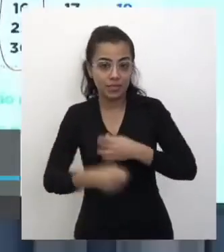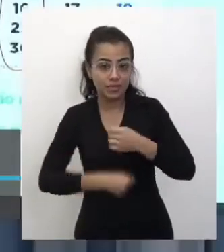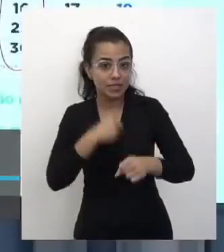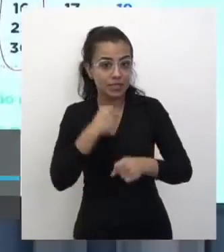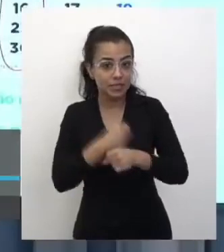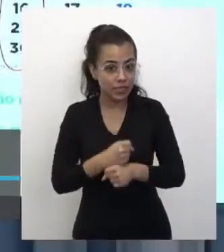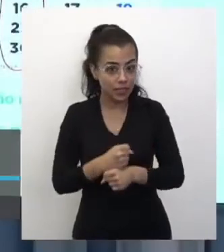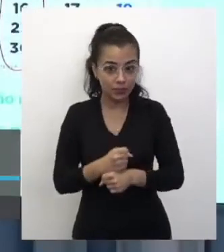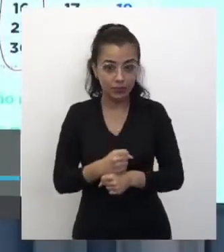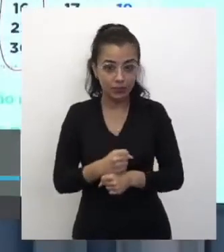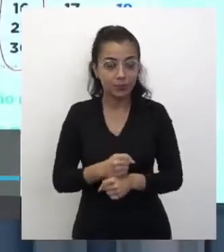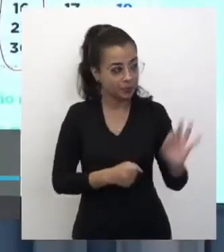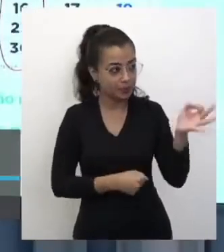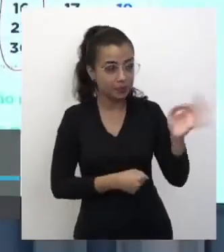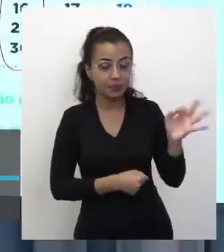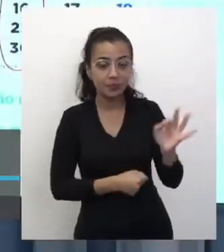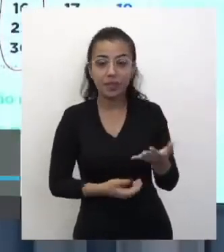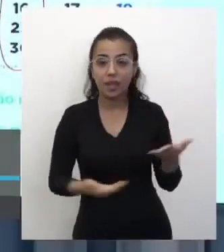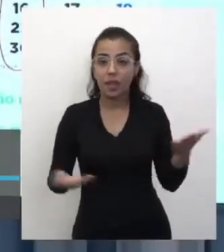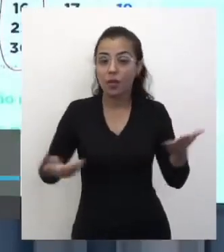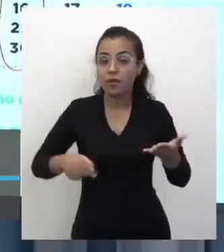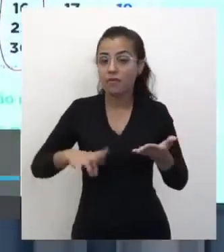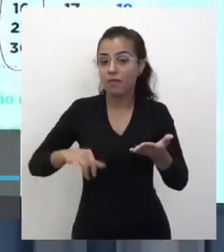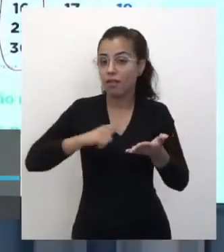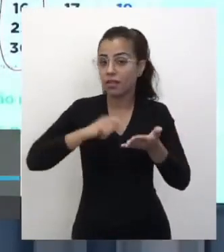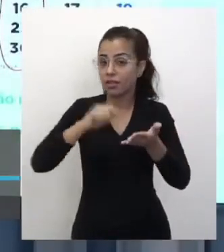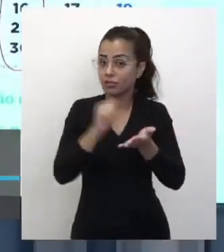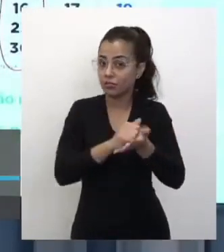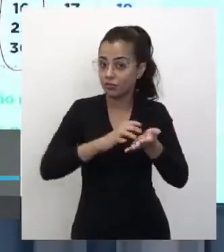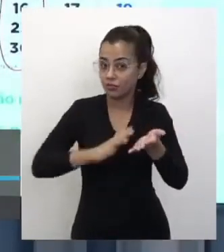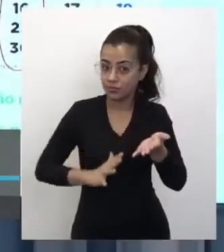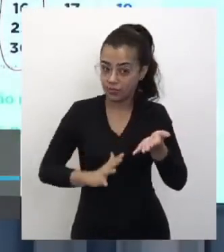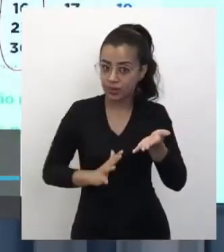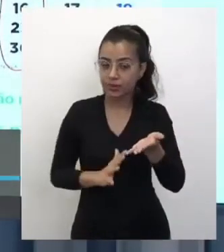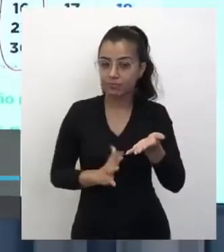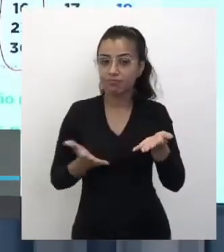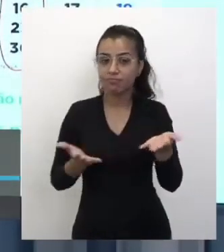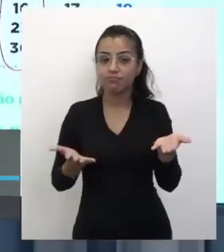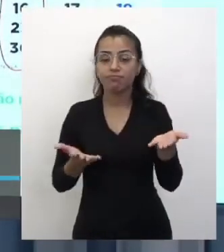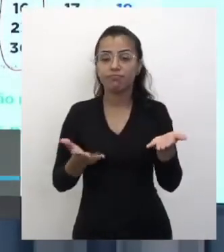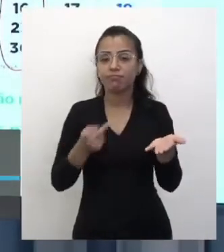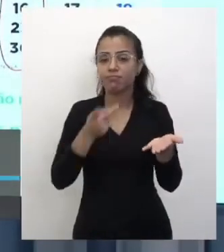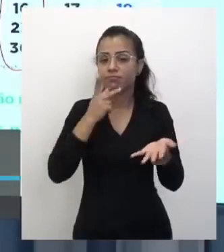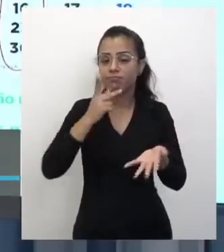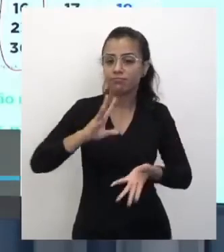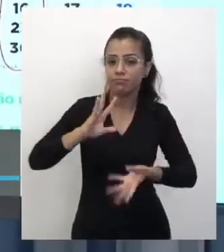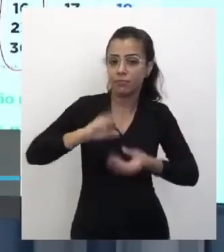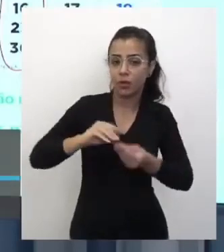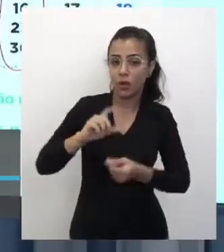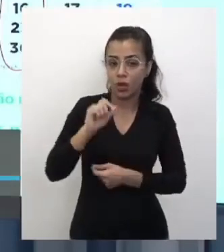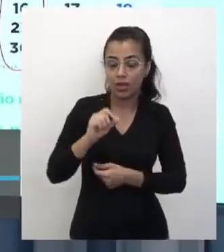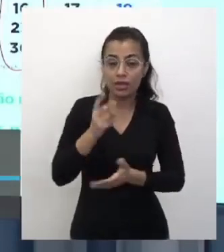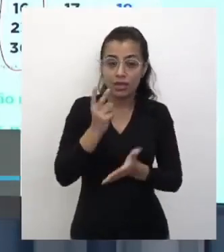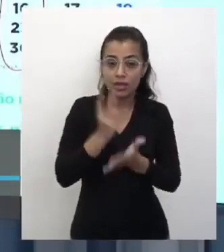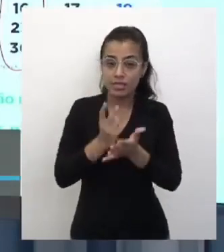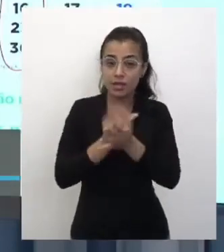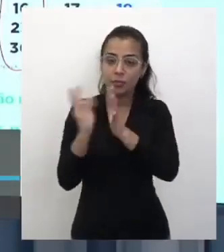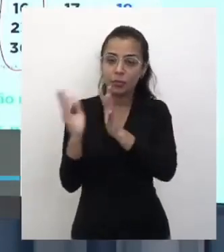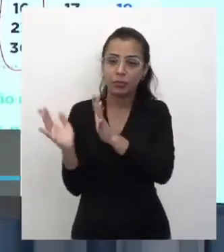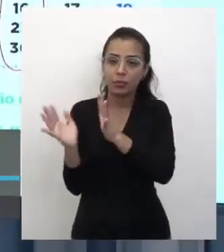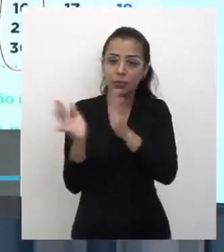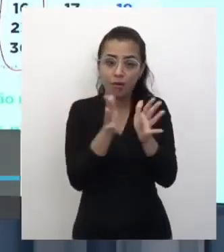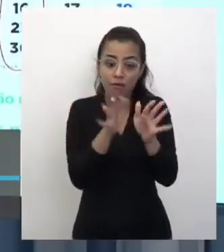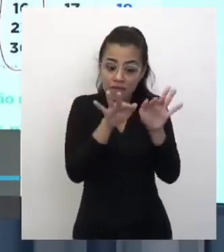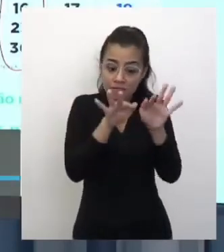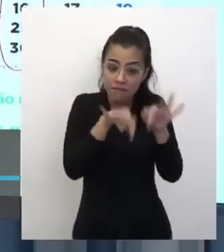para esse ano, nós vamos ter aí as atividades. Então, basicamente aí, quase que ao final de cada aula, vocês vão